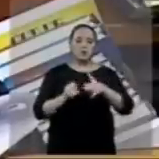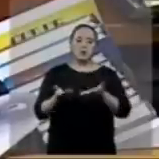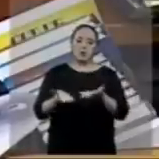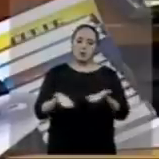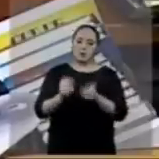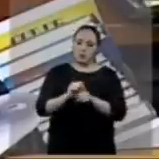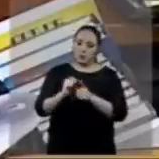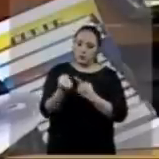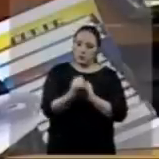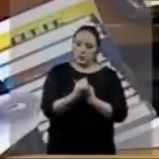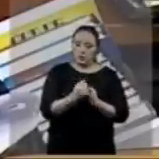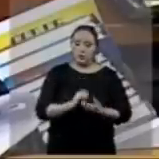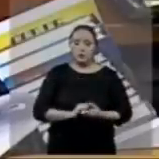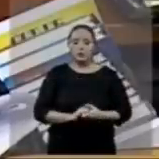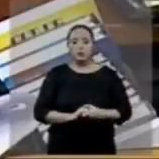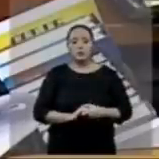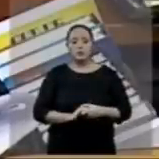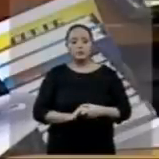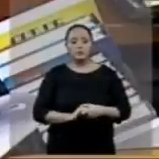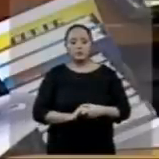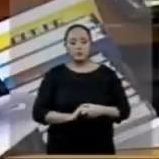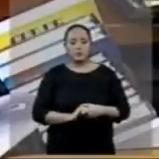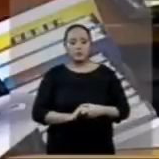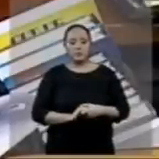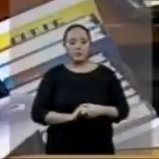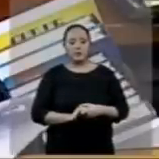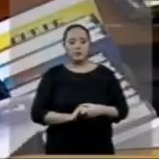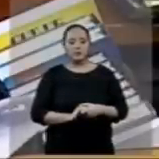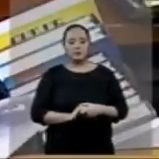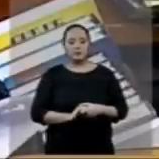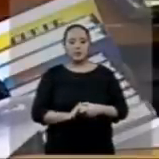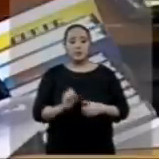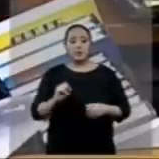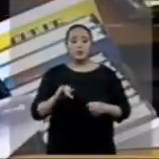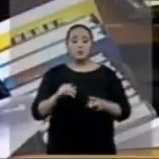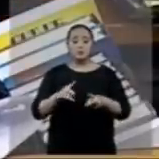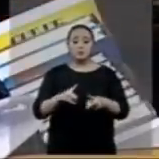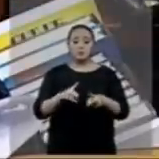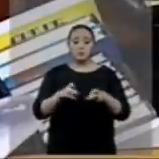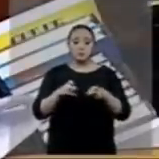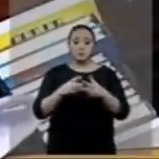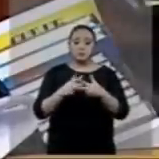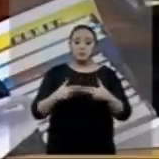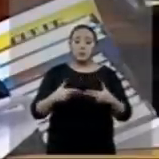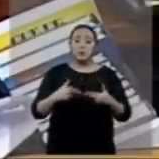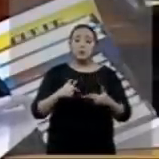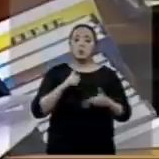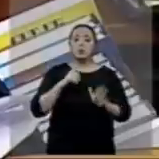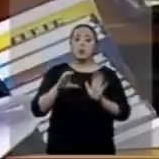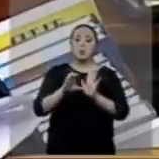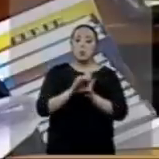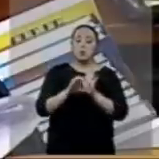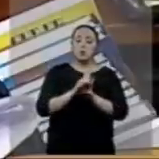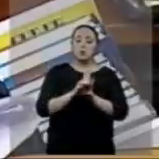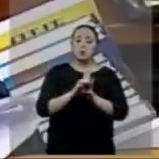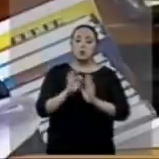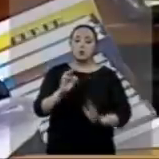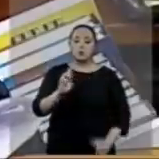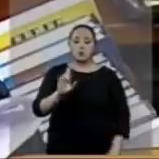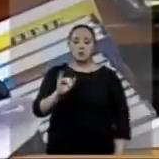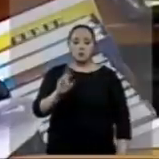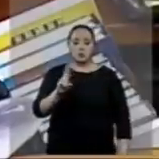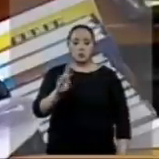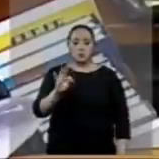Consoante destaca, ainda que observadas as balizas versadas no Código Tributário